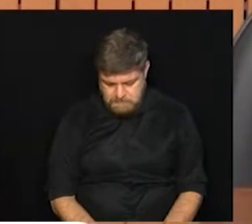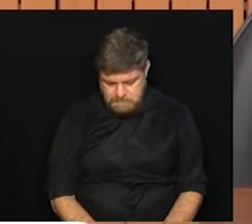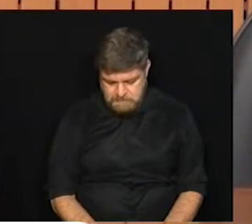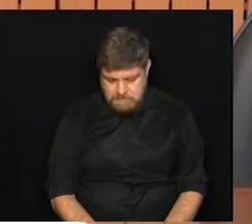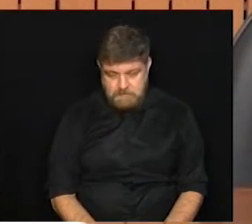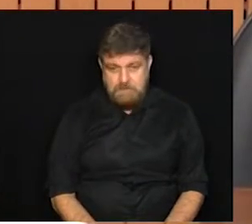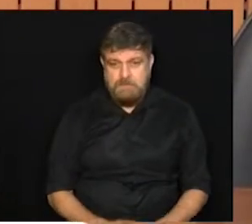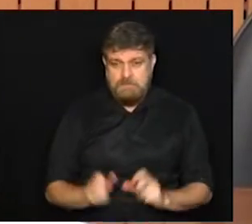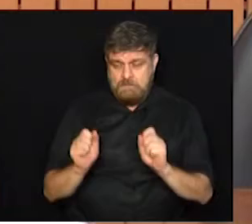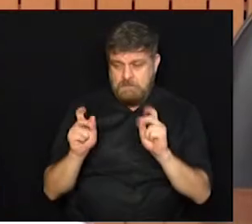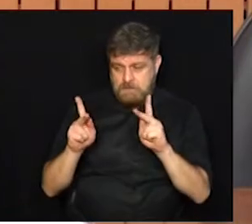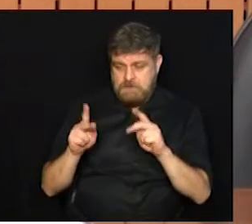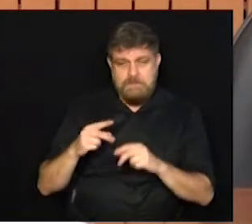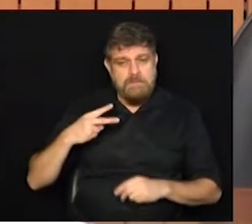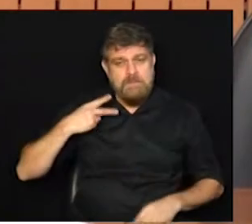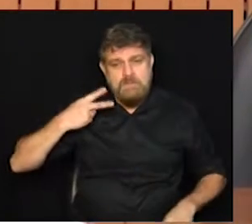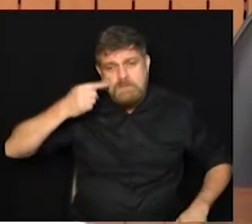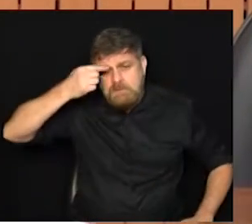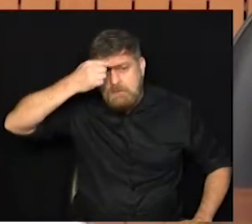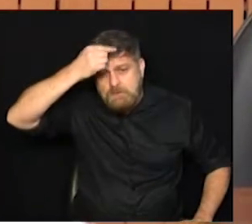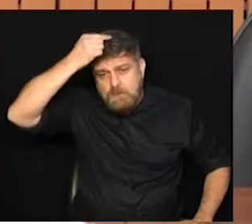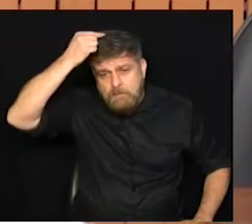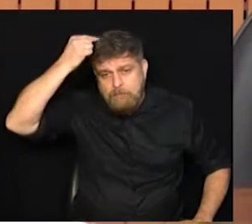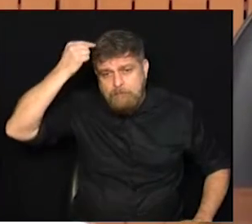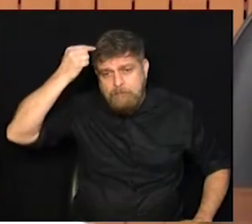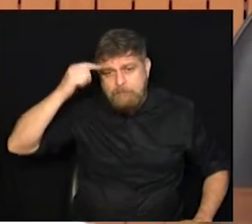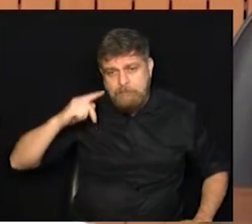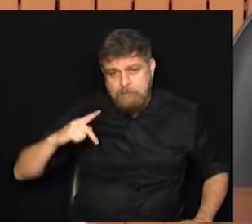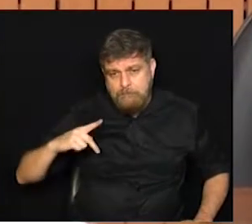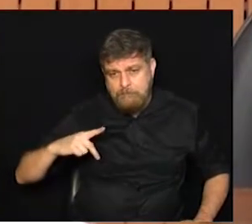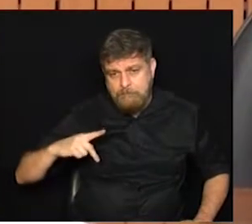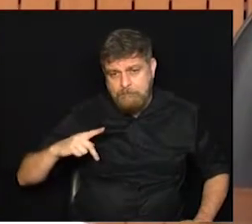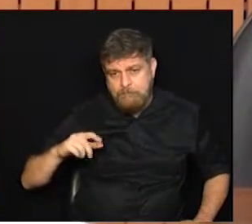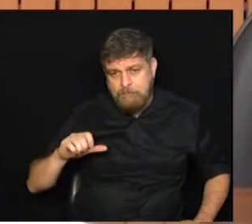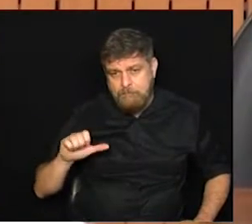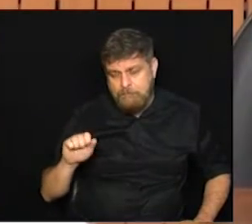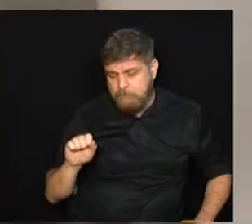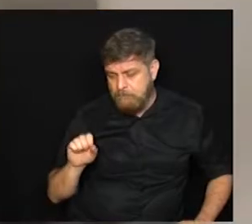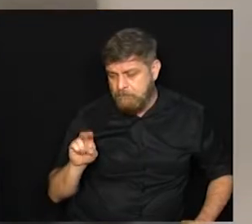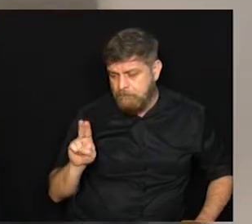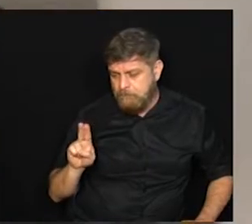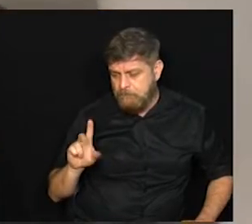Ok. Vereador Paulo Gaspar. Boa tarde.